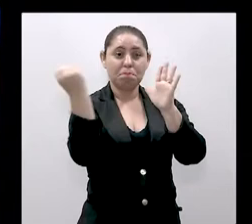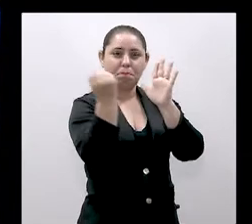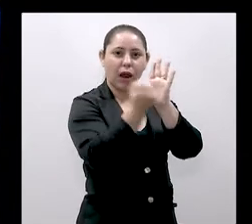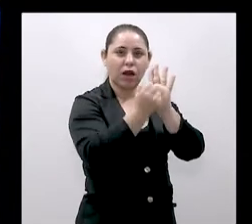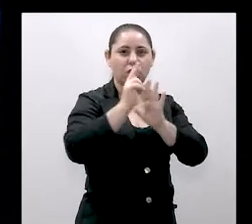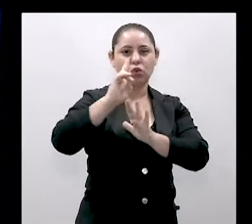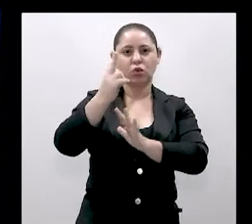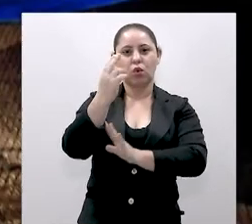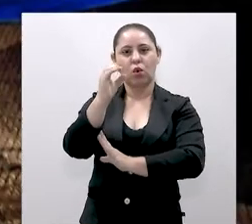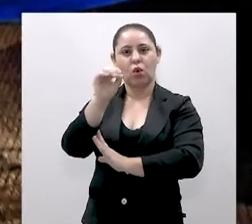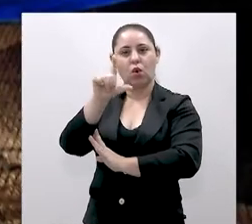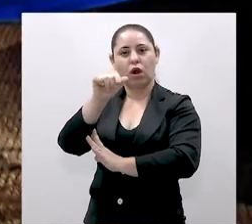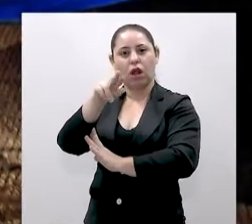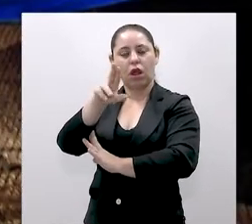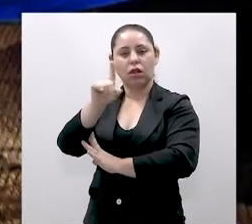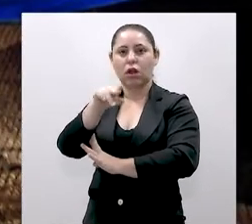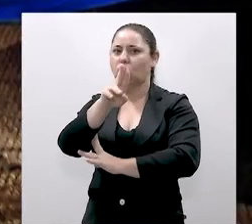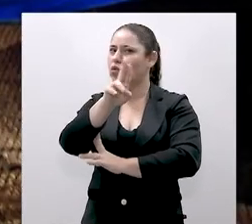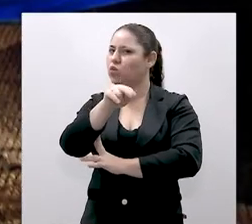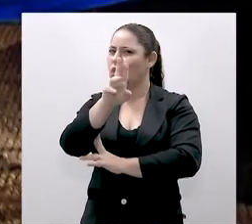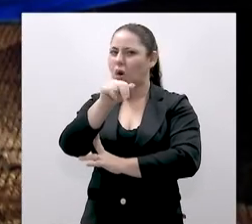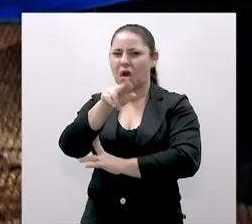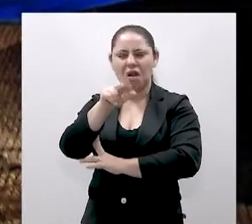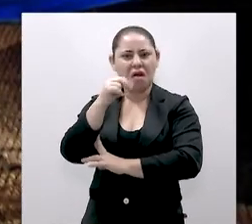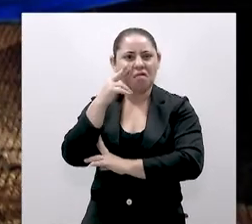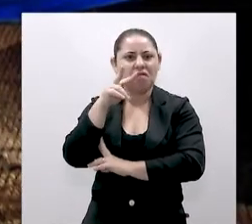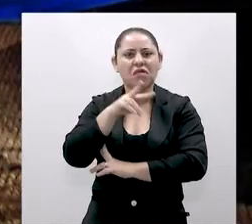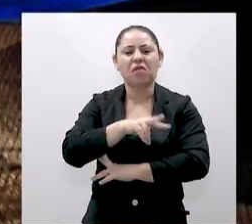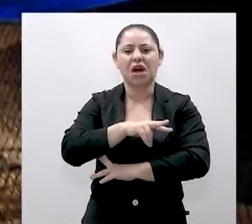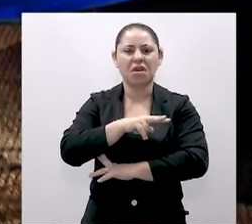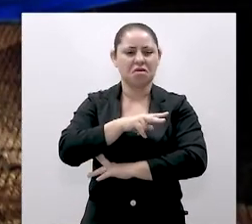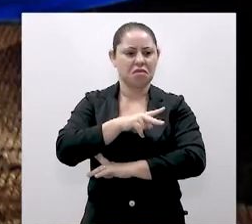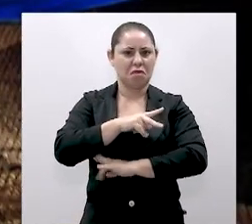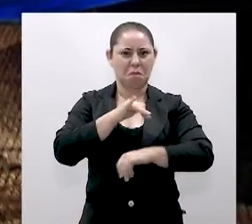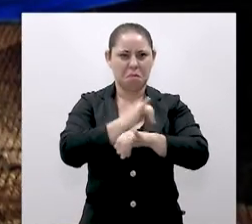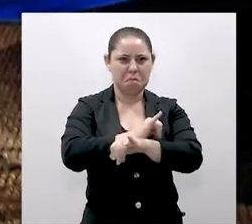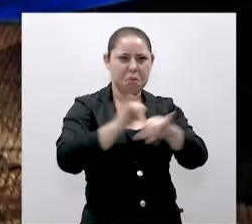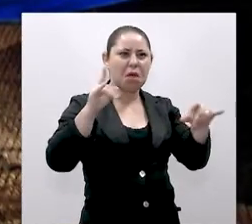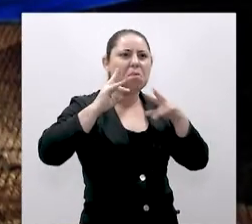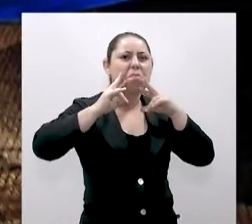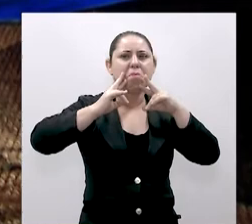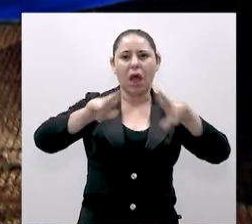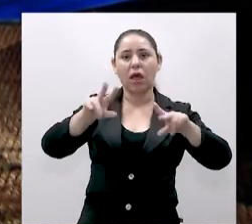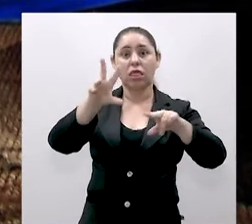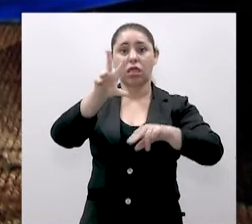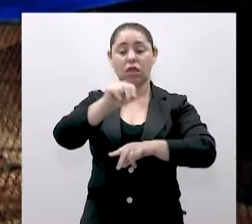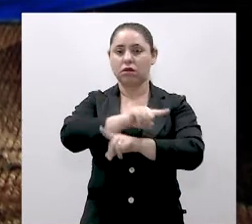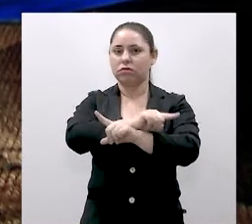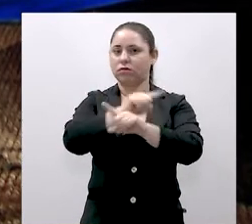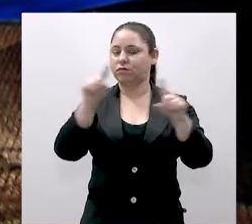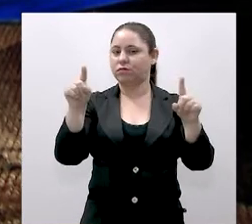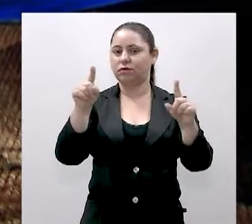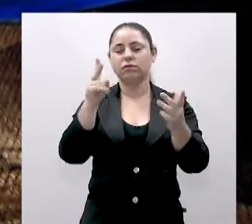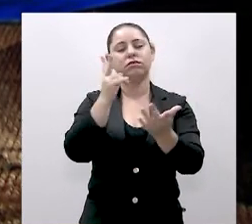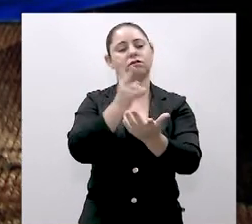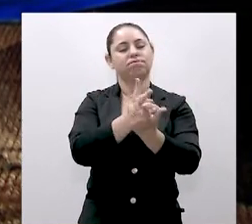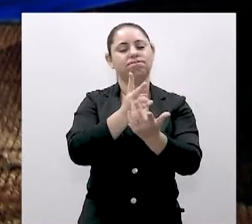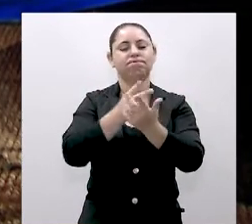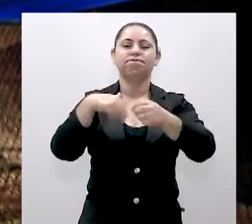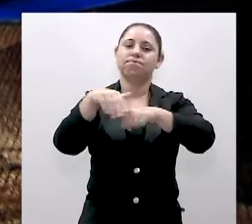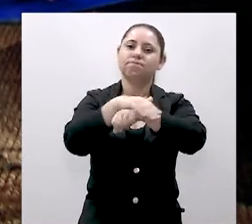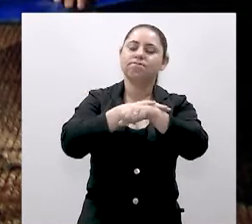Holanda me marcou profundamente se você nunca vai me ver adotando uma postura radical e nada eu sempre fui de